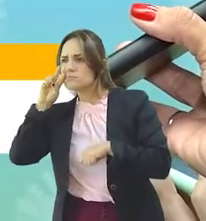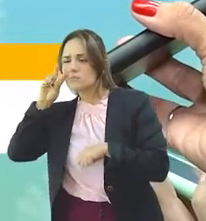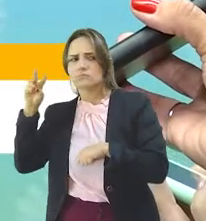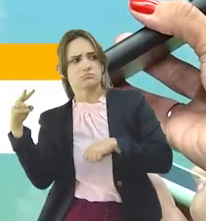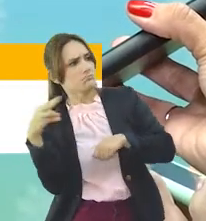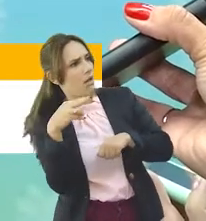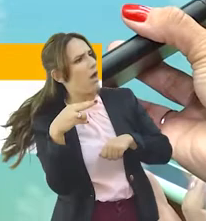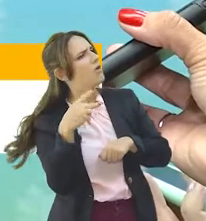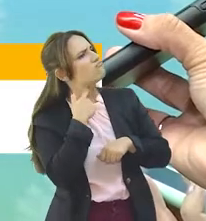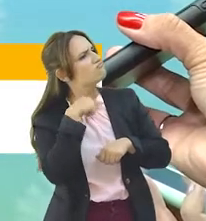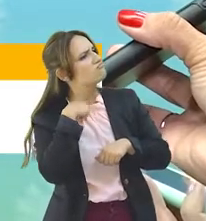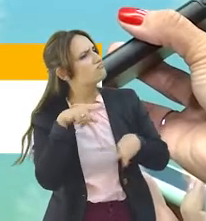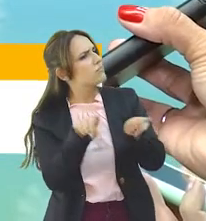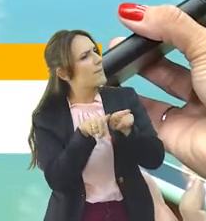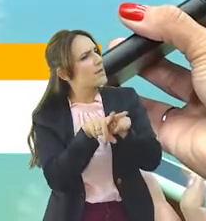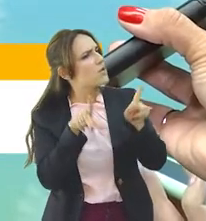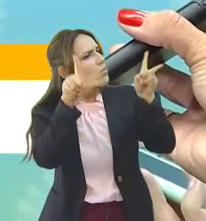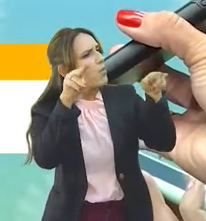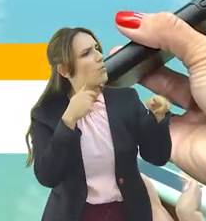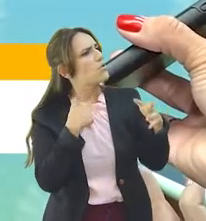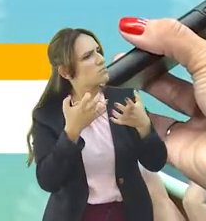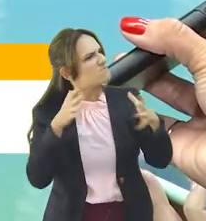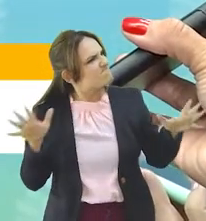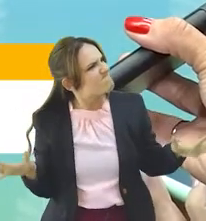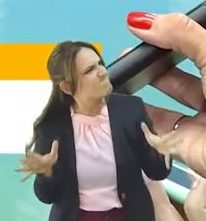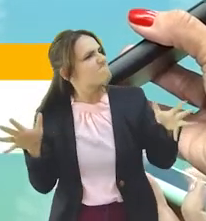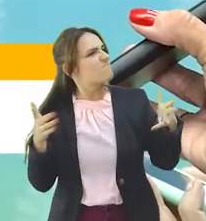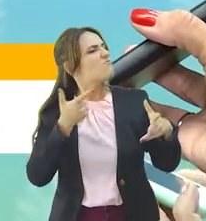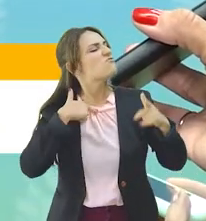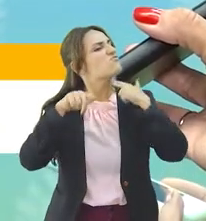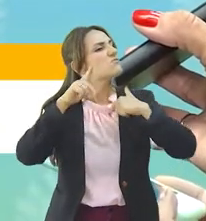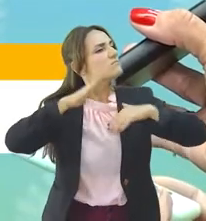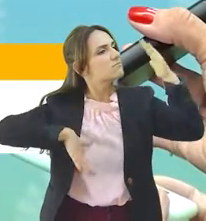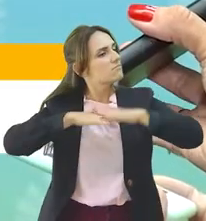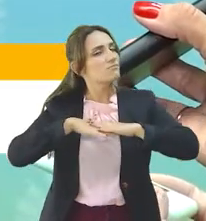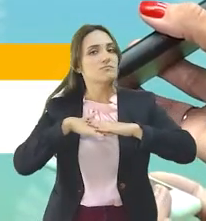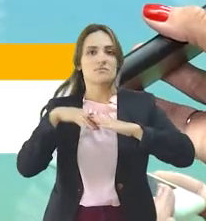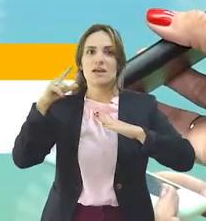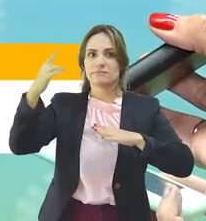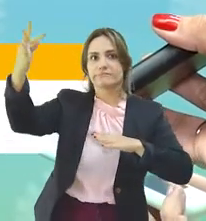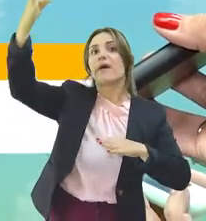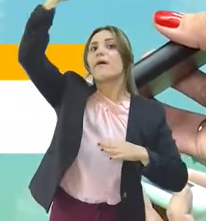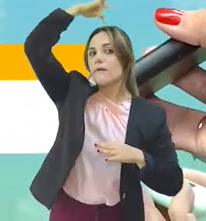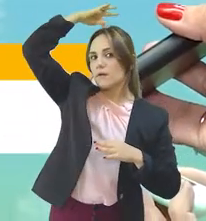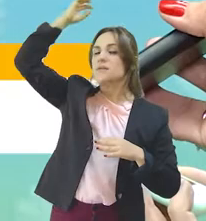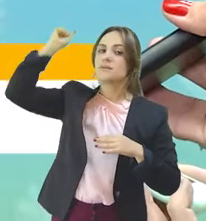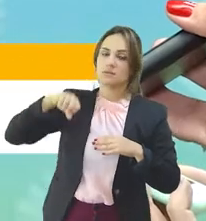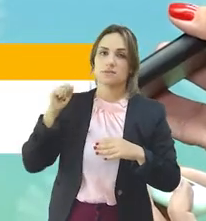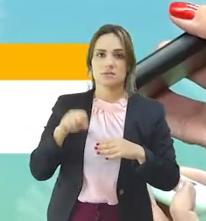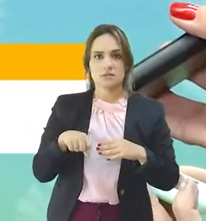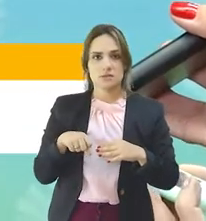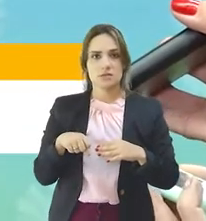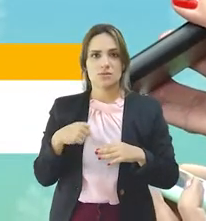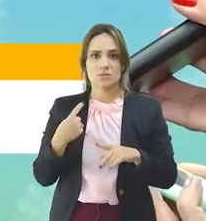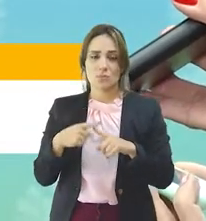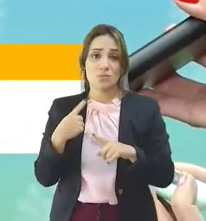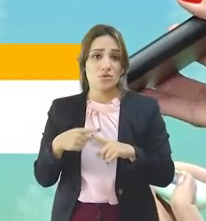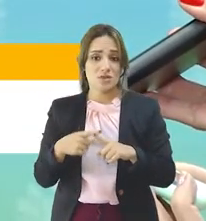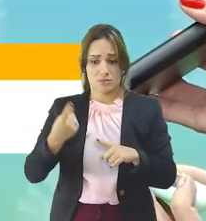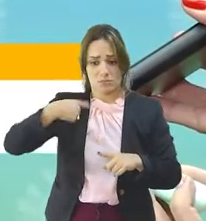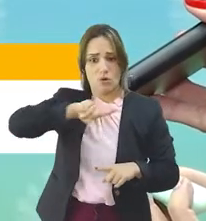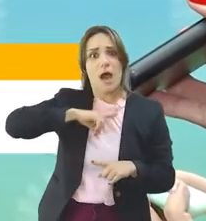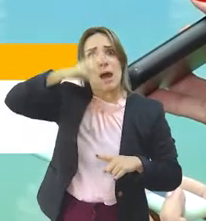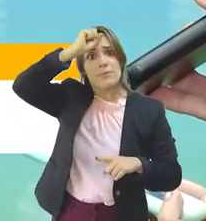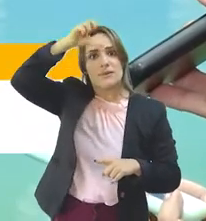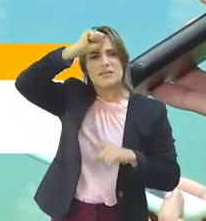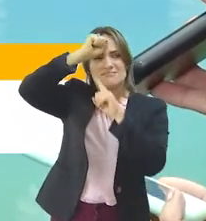profissionais que tenham essa vocação, né, porque é preciso ter essa vocação, porque ensinar é um verdadeiro sacerdócio. Muita gente tem